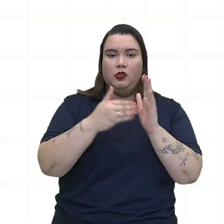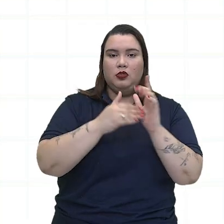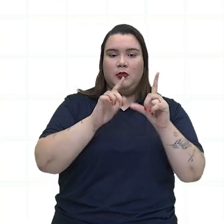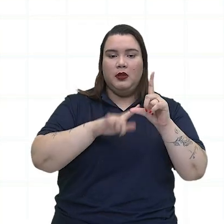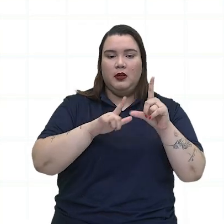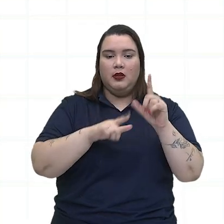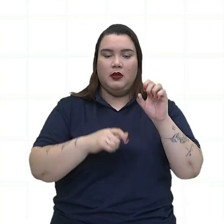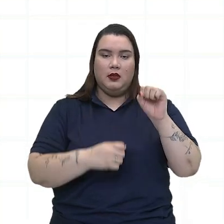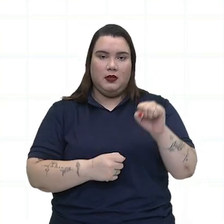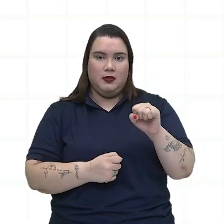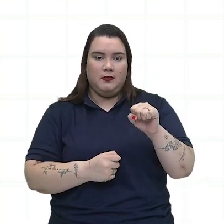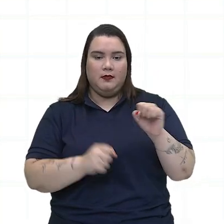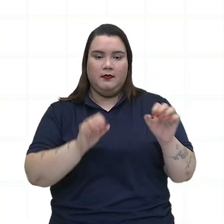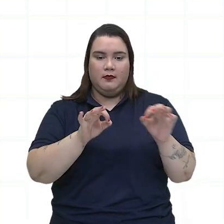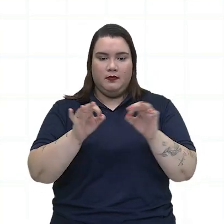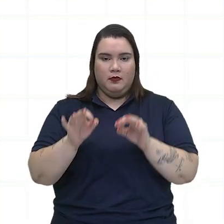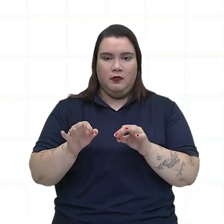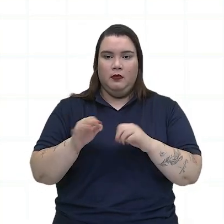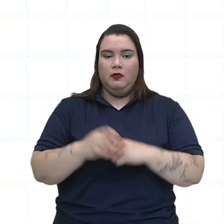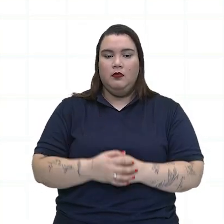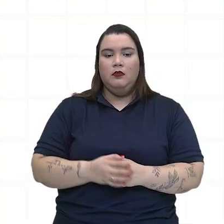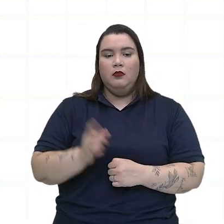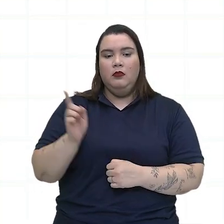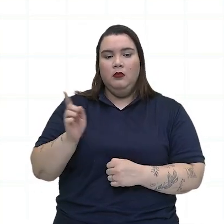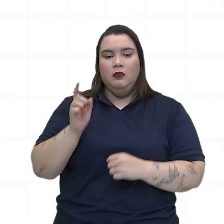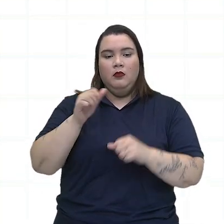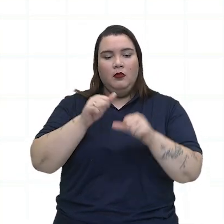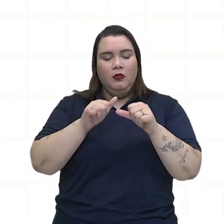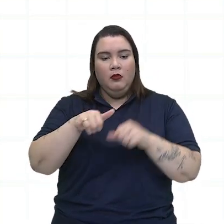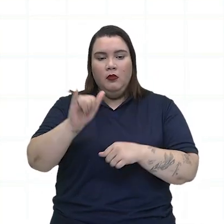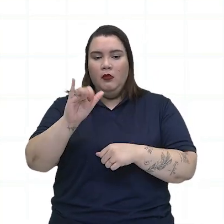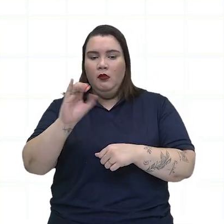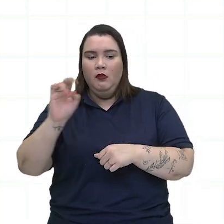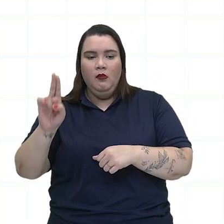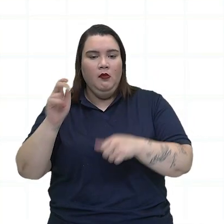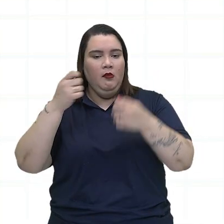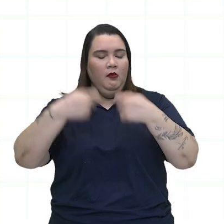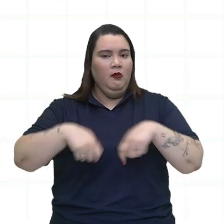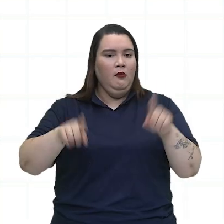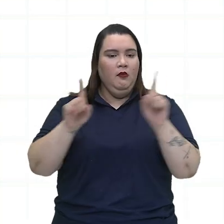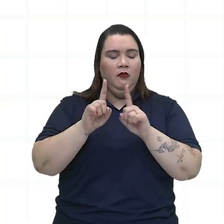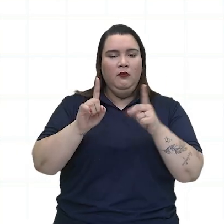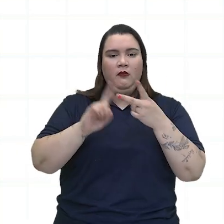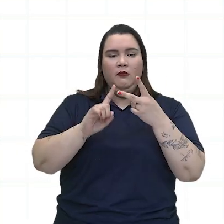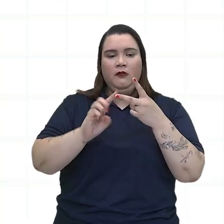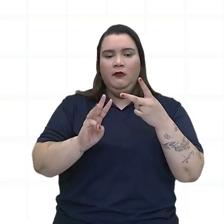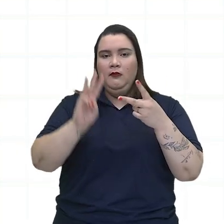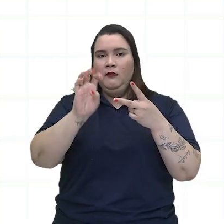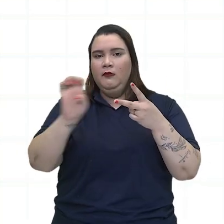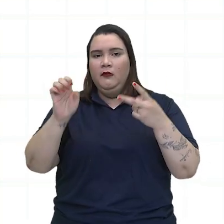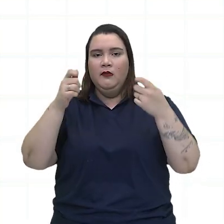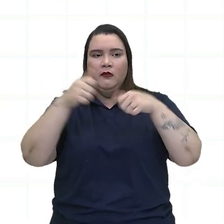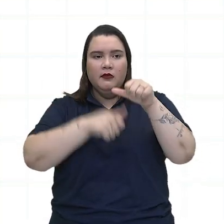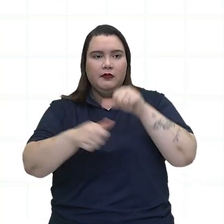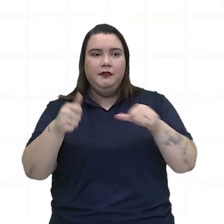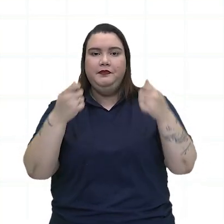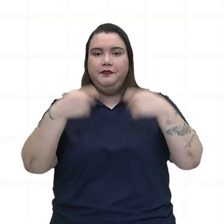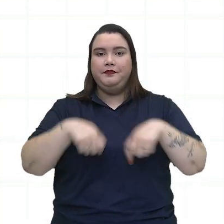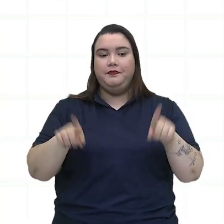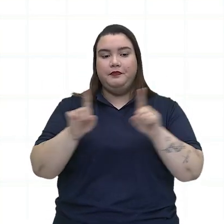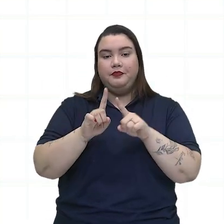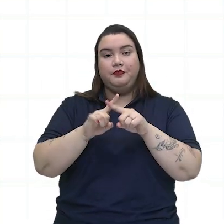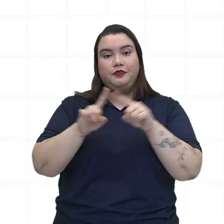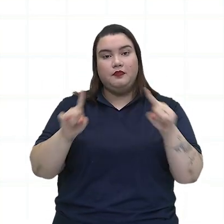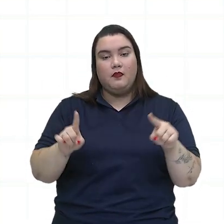né? Aqui no you não precisou de alteração, no we não precisou de alteração, é só quando for na terceira